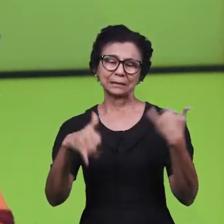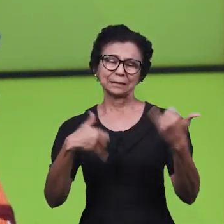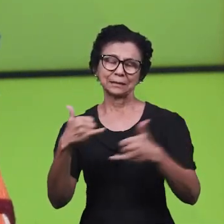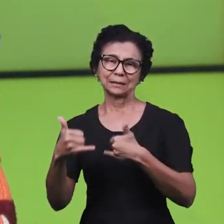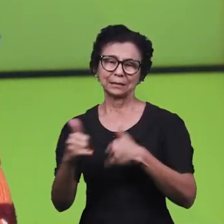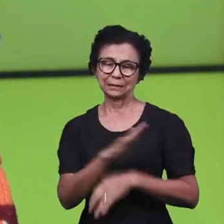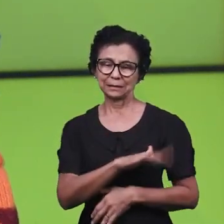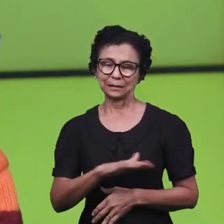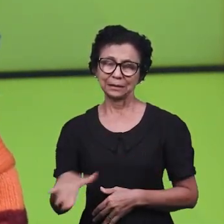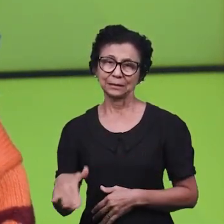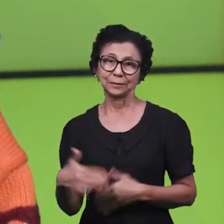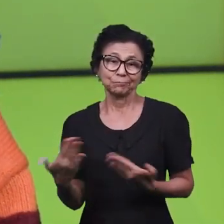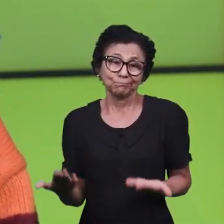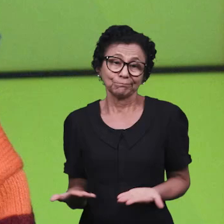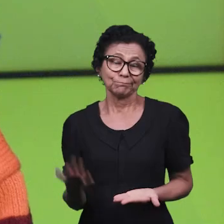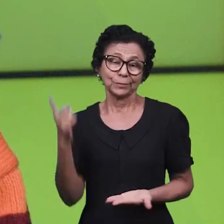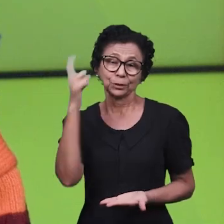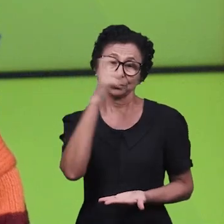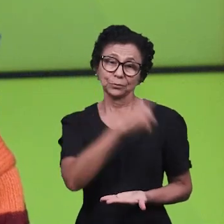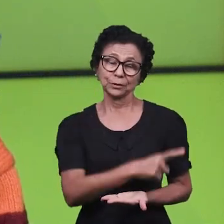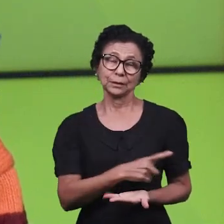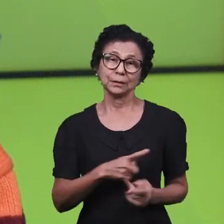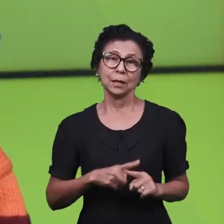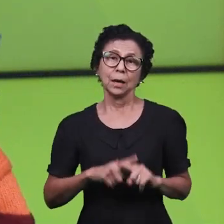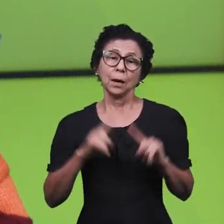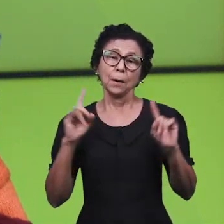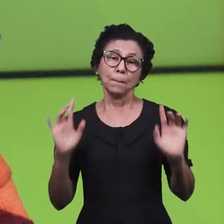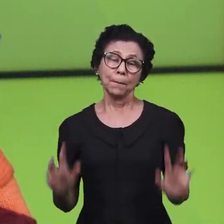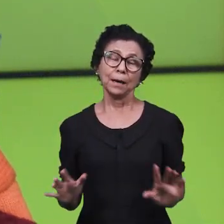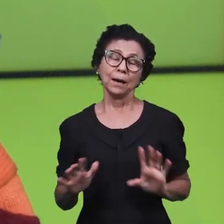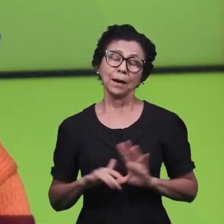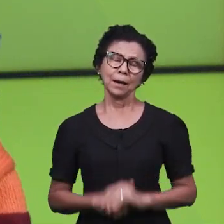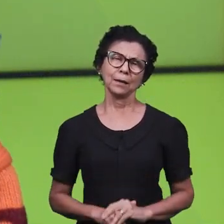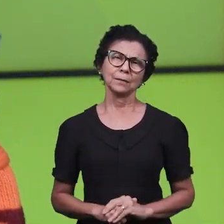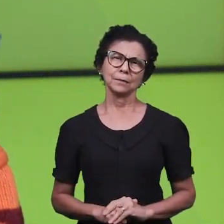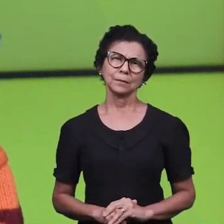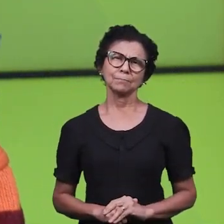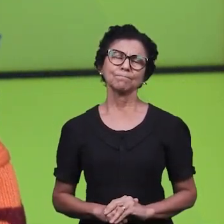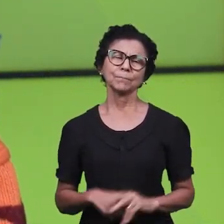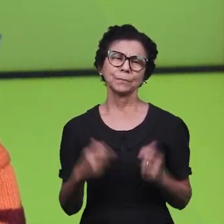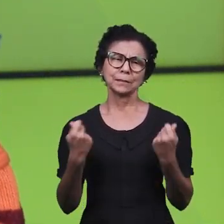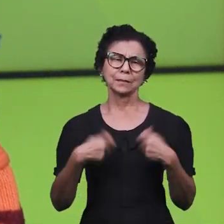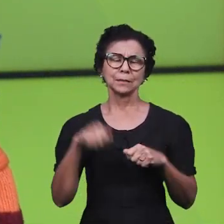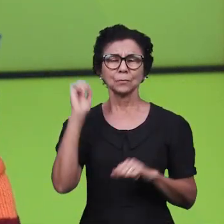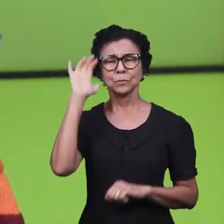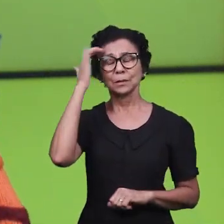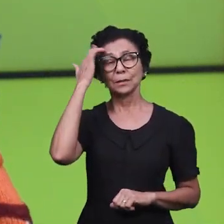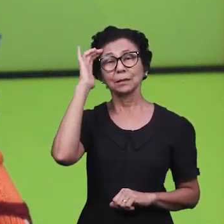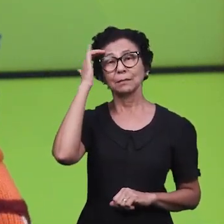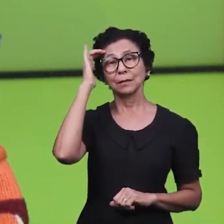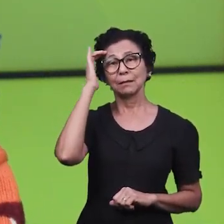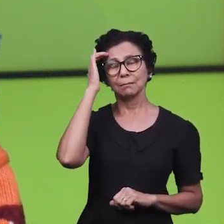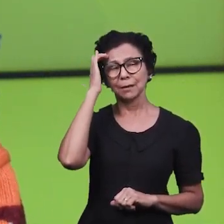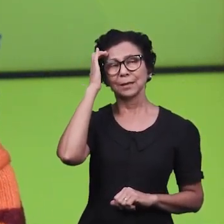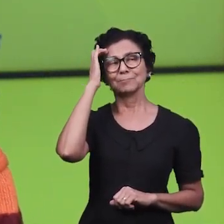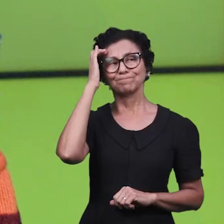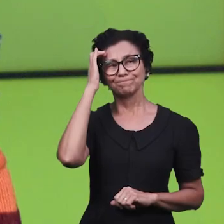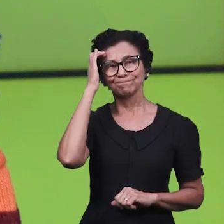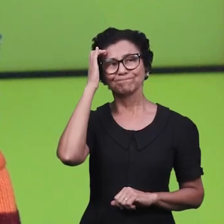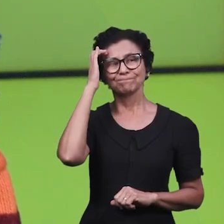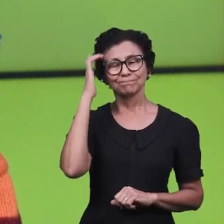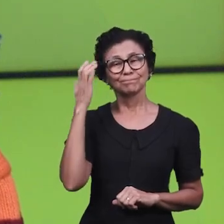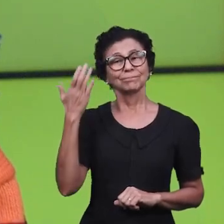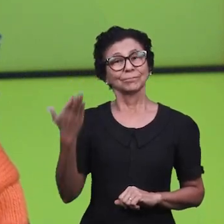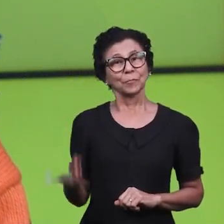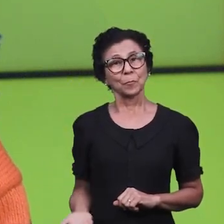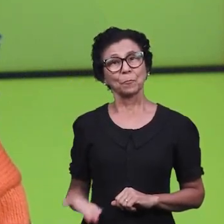Mas é possível olhar para essa realidade sem culpa e sim com consciência. E por isso você vai se lembrar da pergunta que